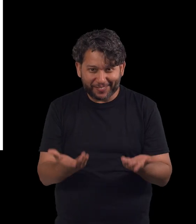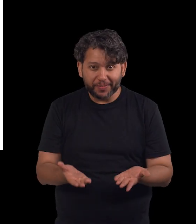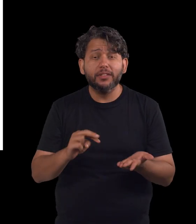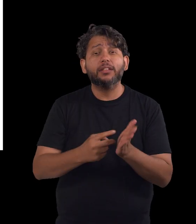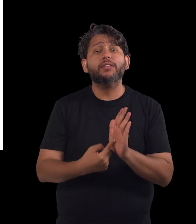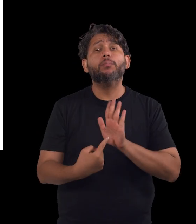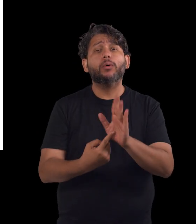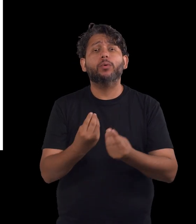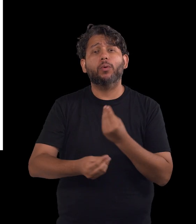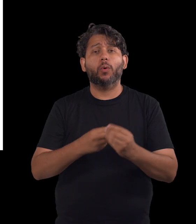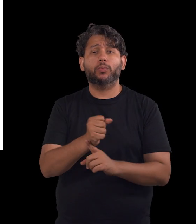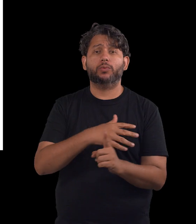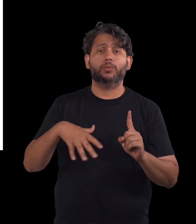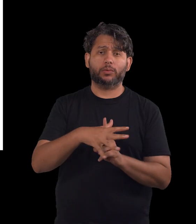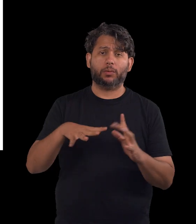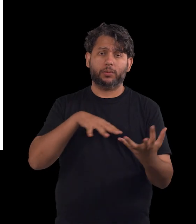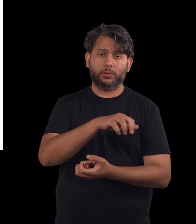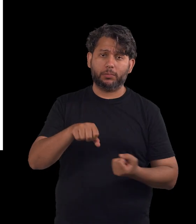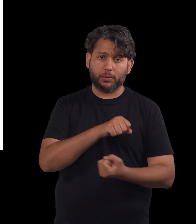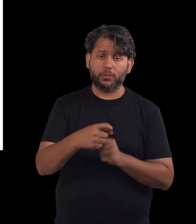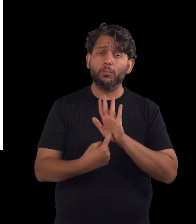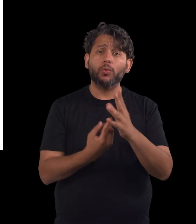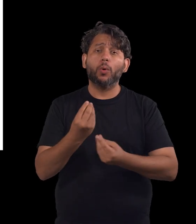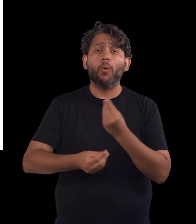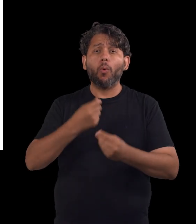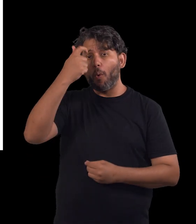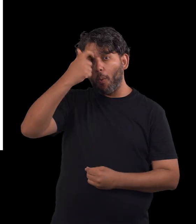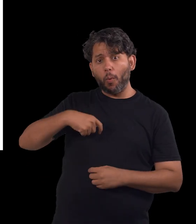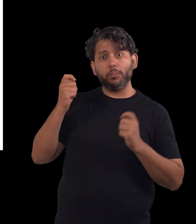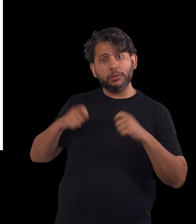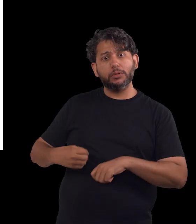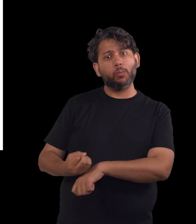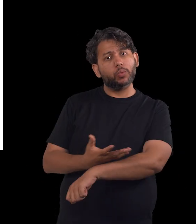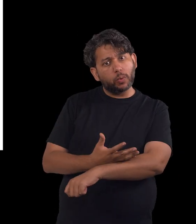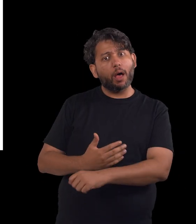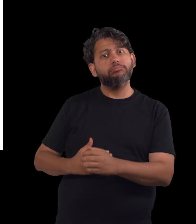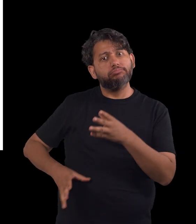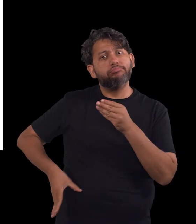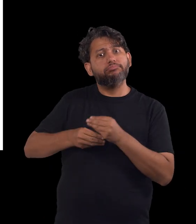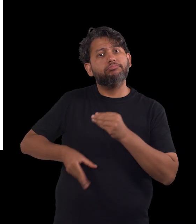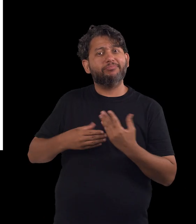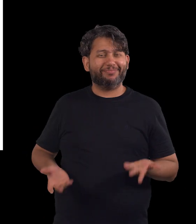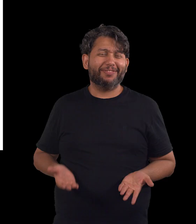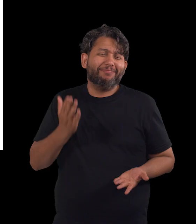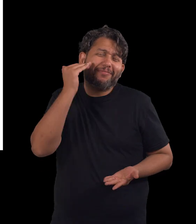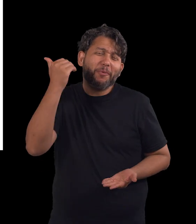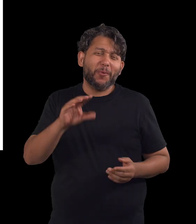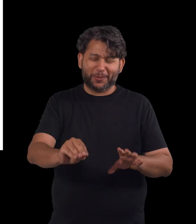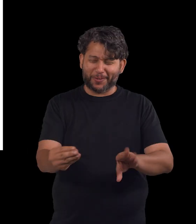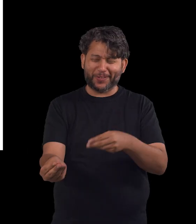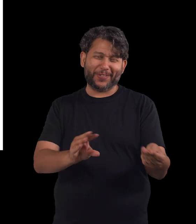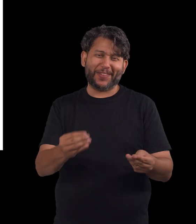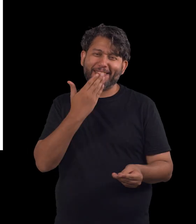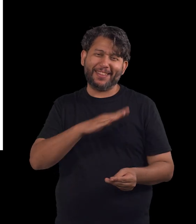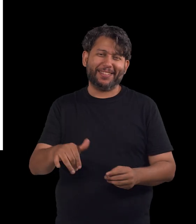memória dedicado ao pilar social da sustentabilidade reforça essas competências socioemocionais, por meio de um